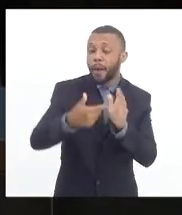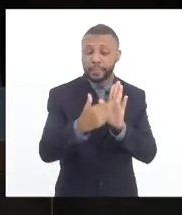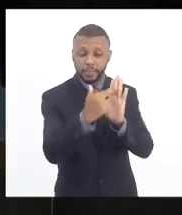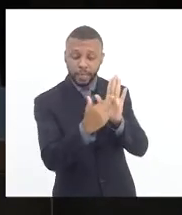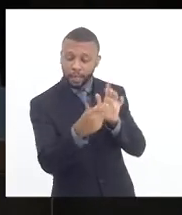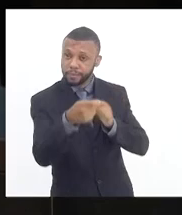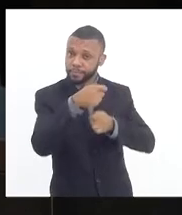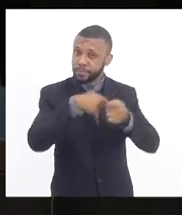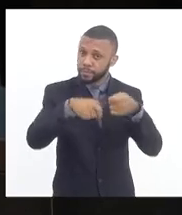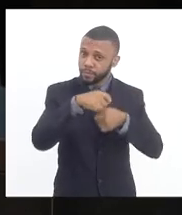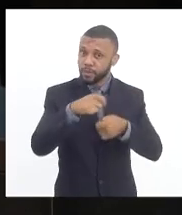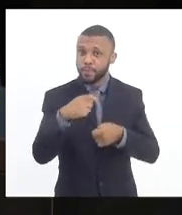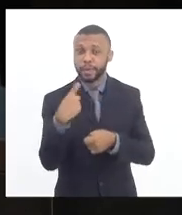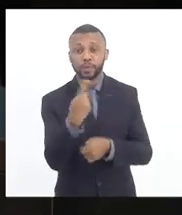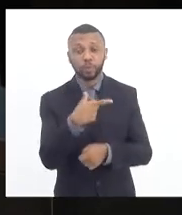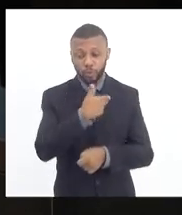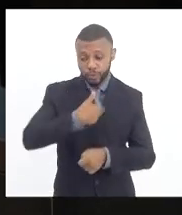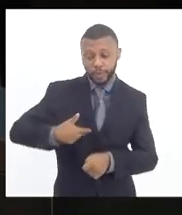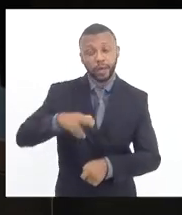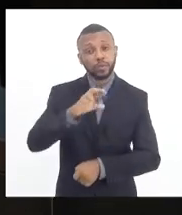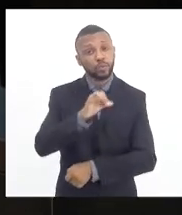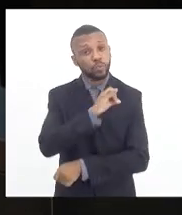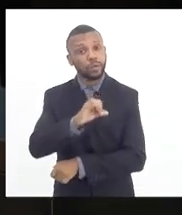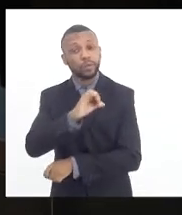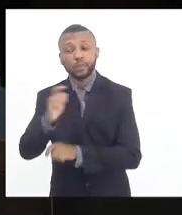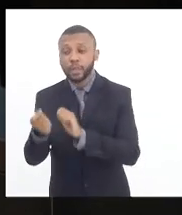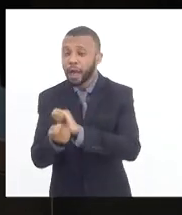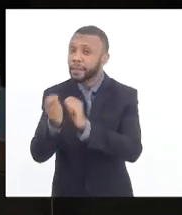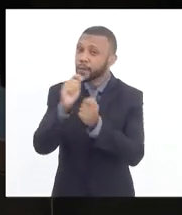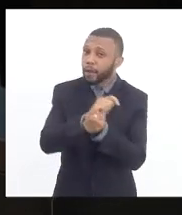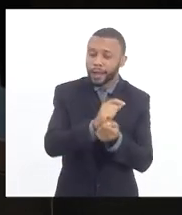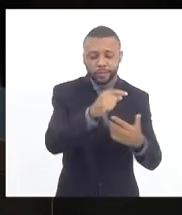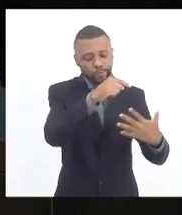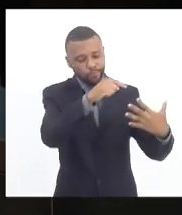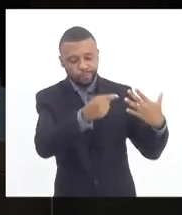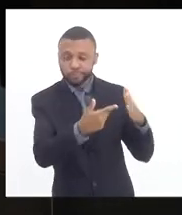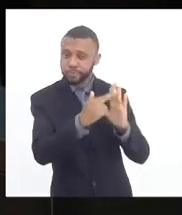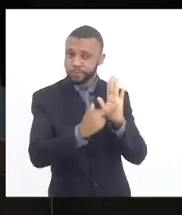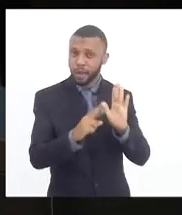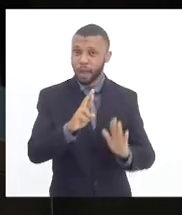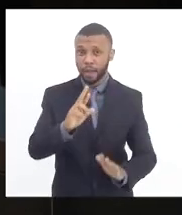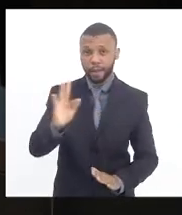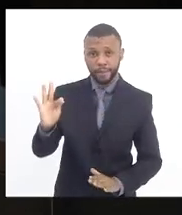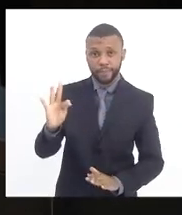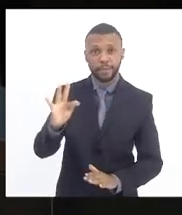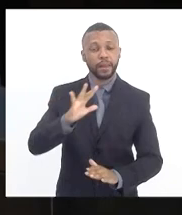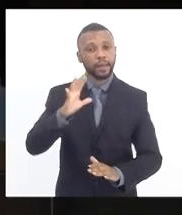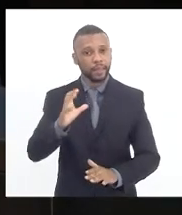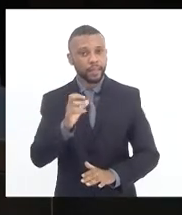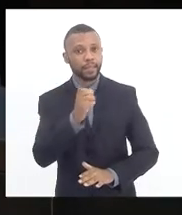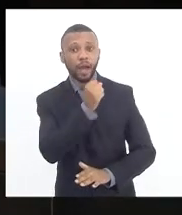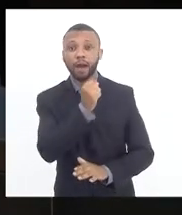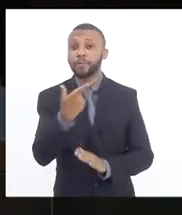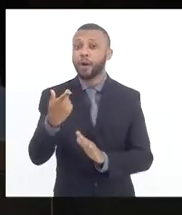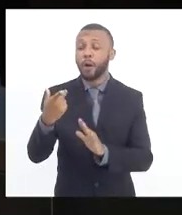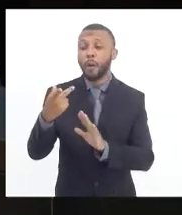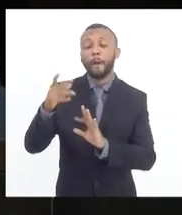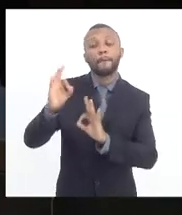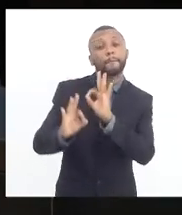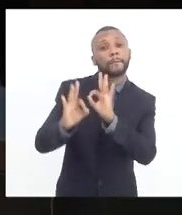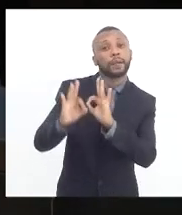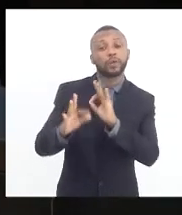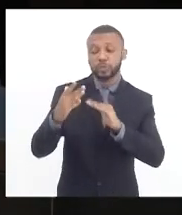seja admitida no regime ele ressalva os planos de carreiras e que estejam previstos em legislação esparsa